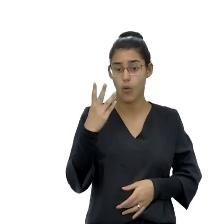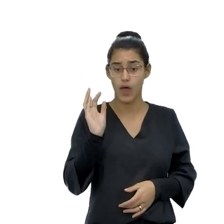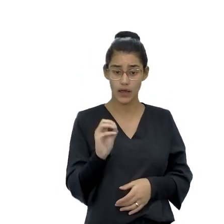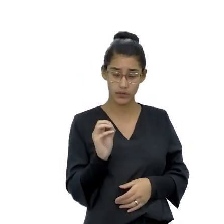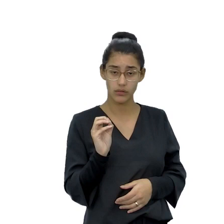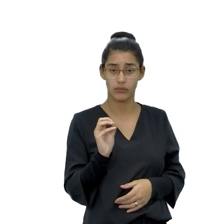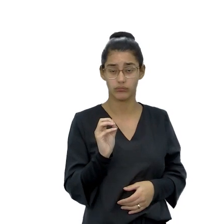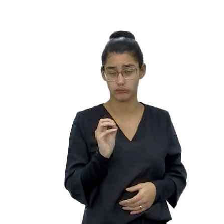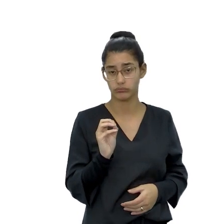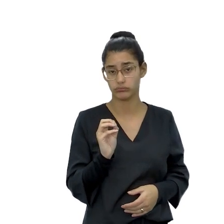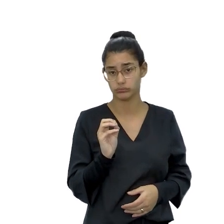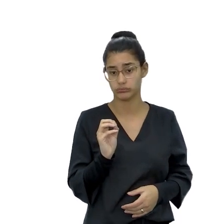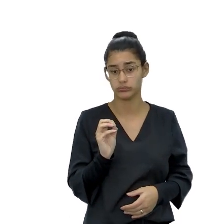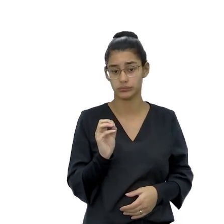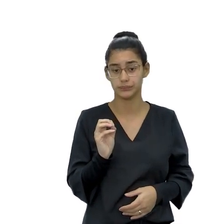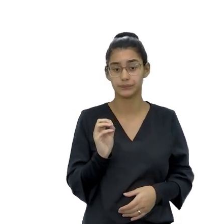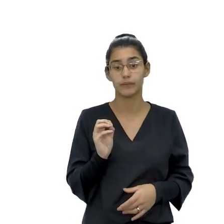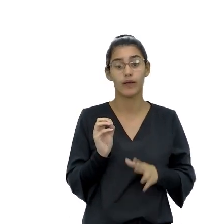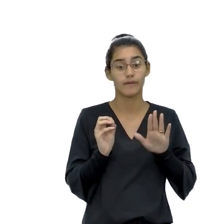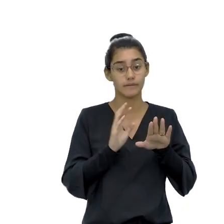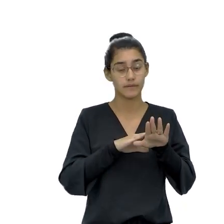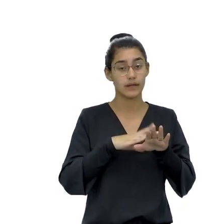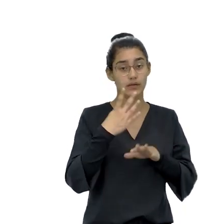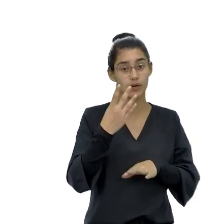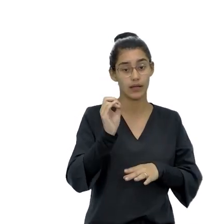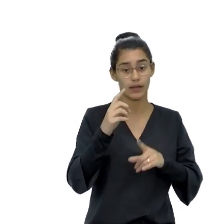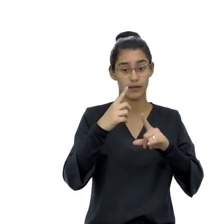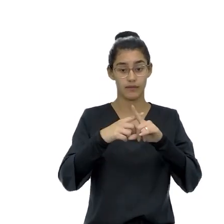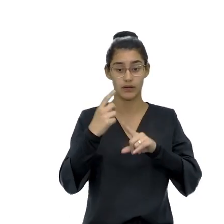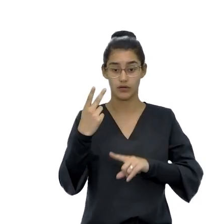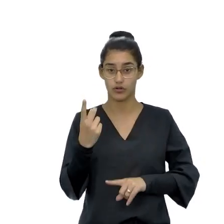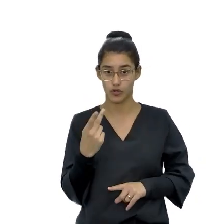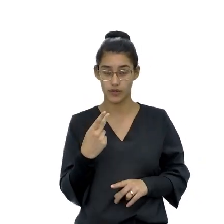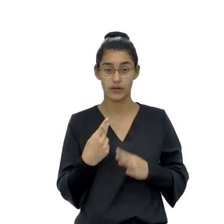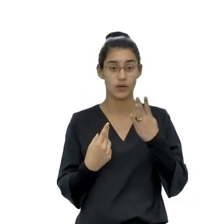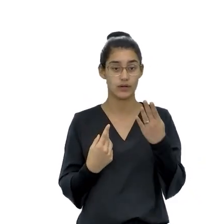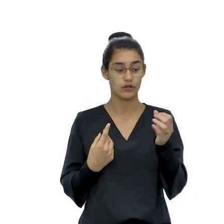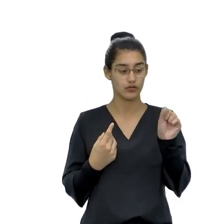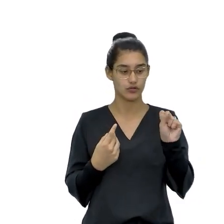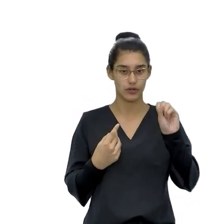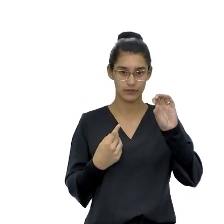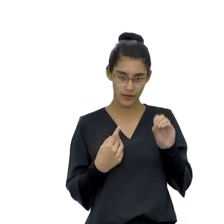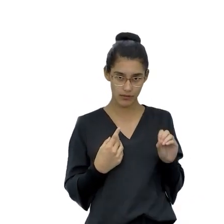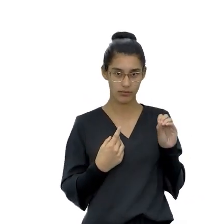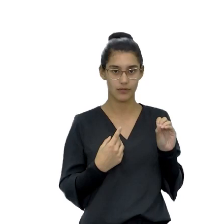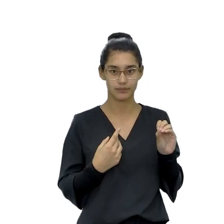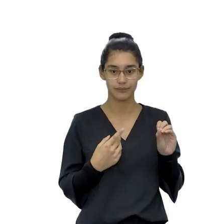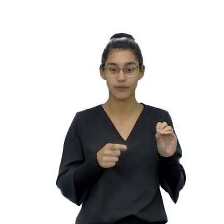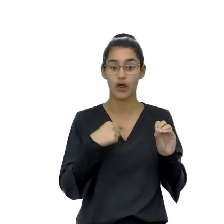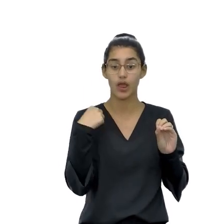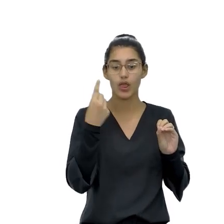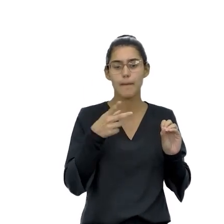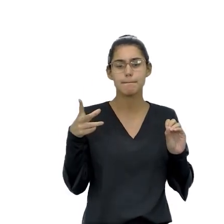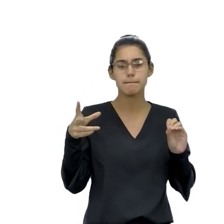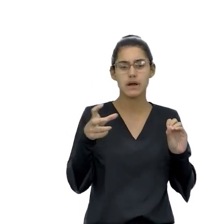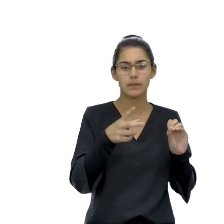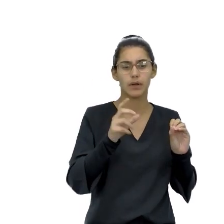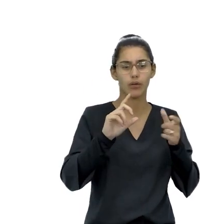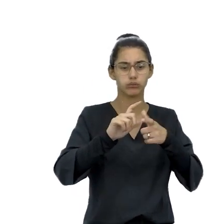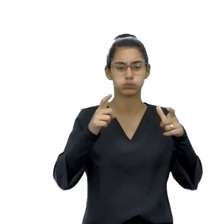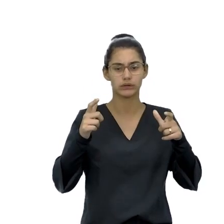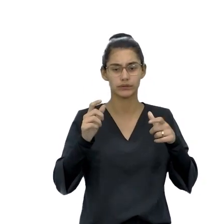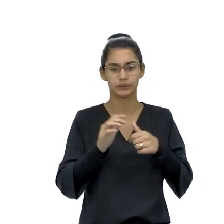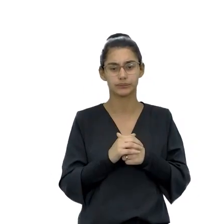40. E aí ele fez 40 vezes 12, o que deu 480. Então, nós percebemos que a